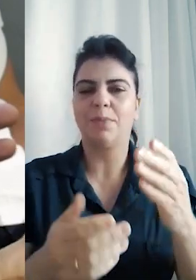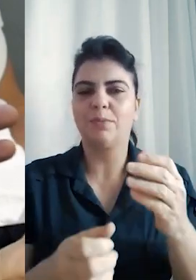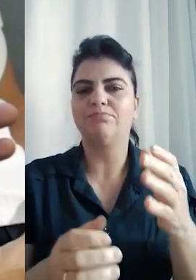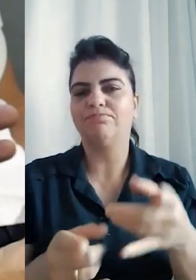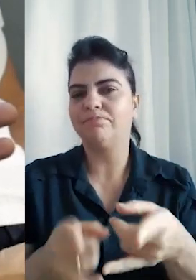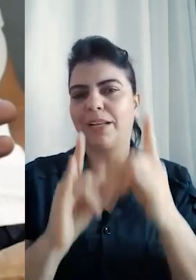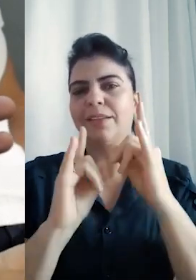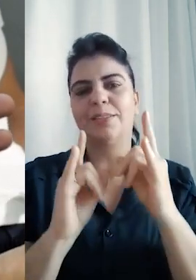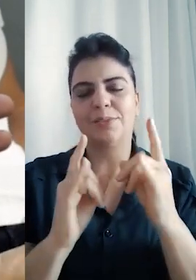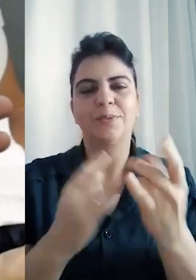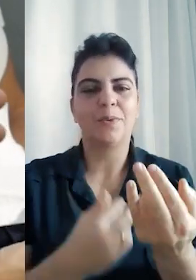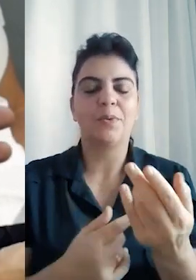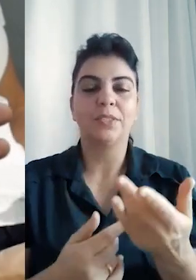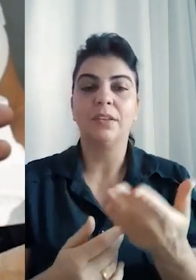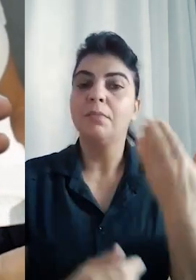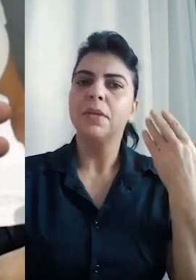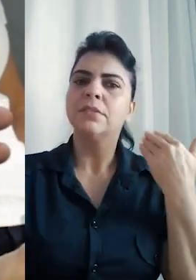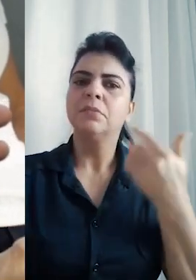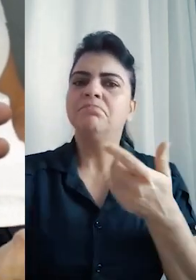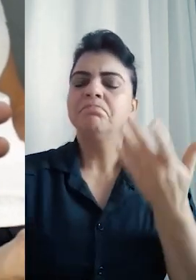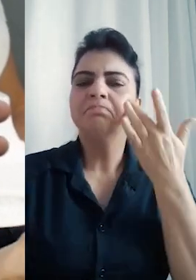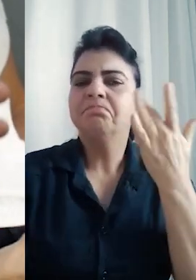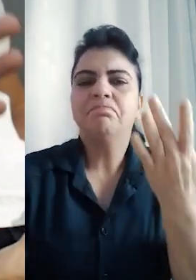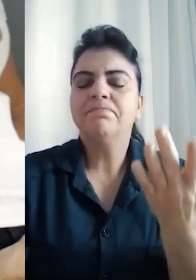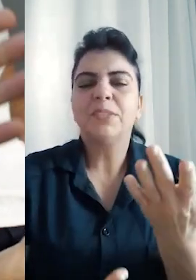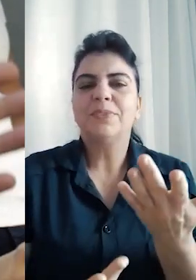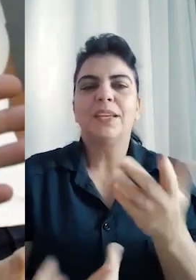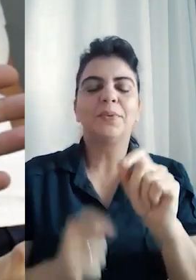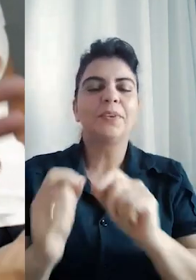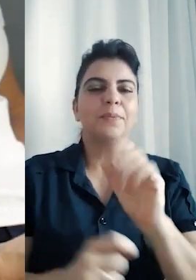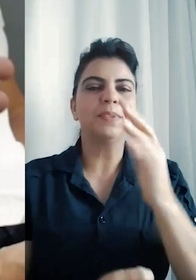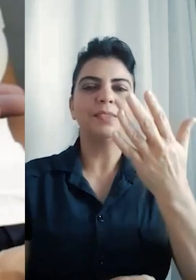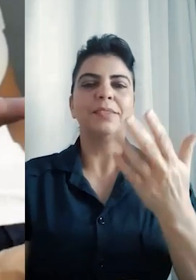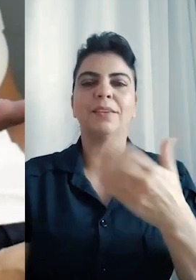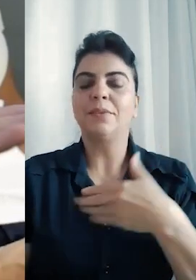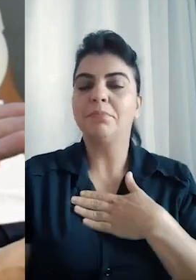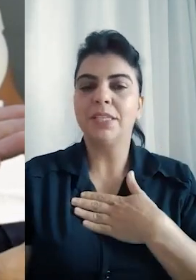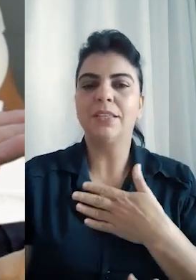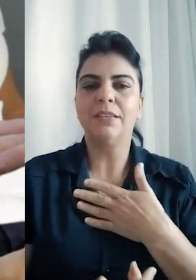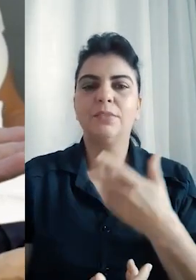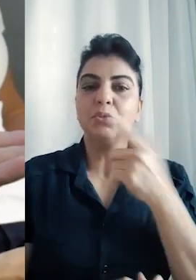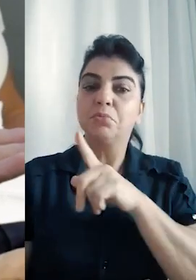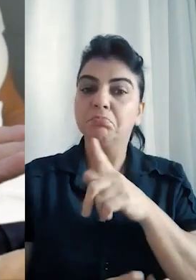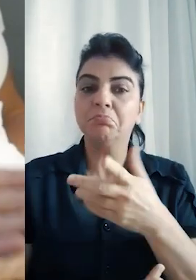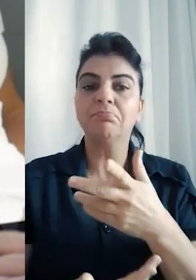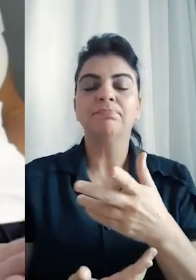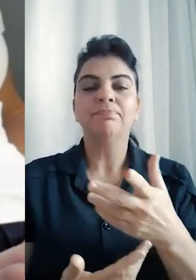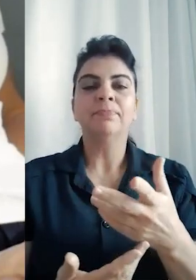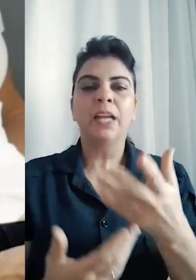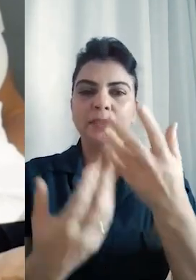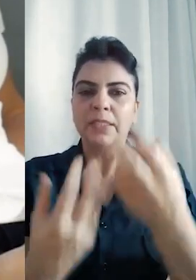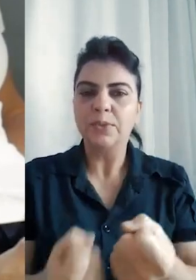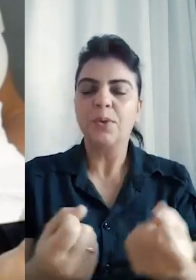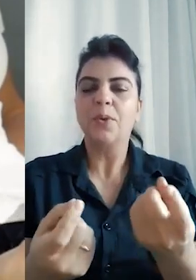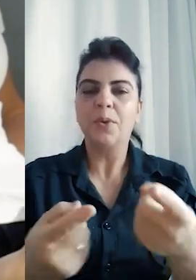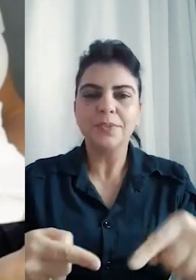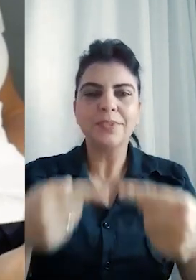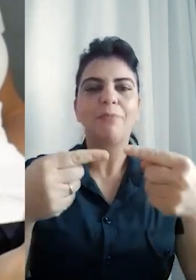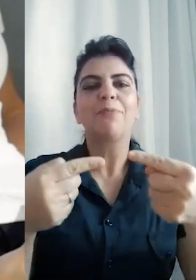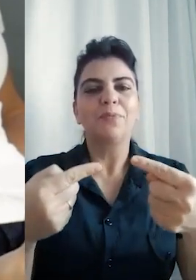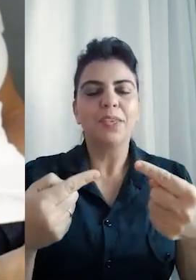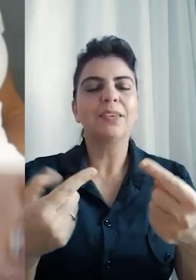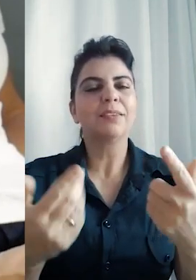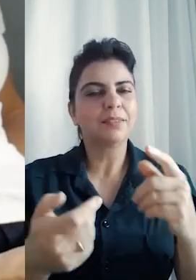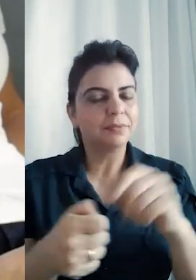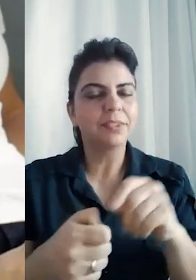construção como essa. E naquela época não. Eu não sei o que deu em mim, que a gente se meteu aqui nesse desafio